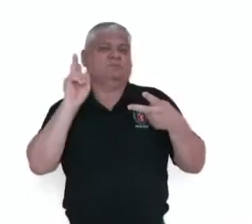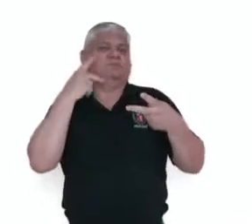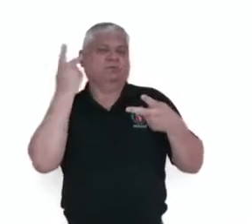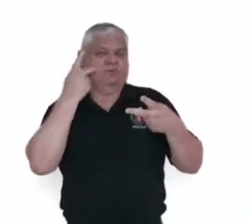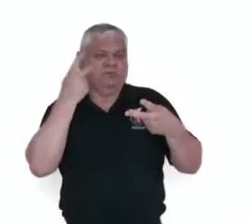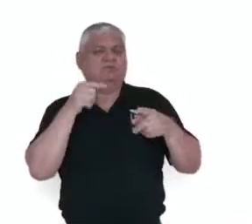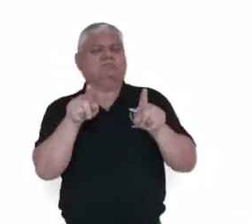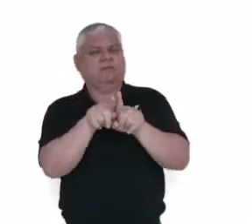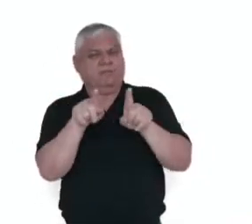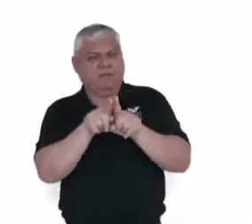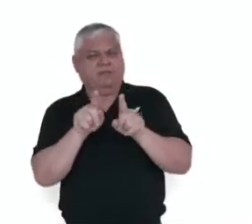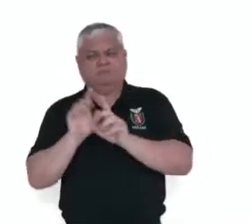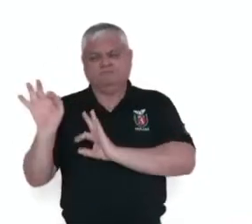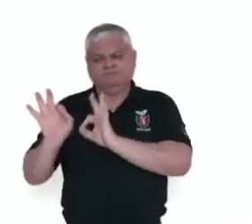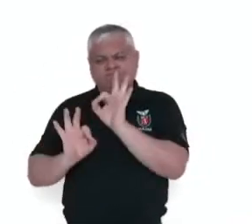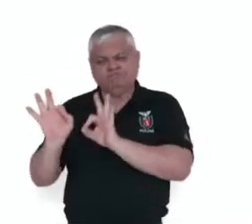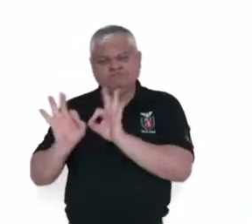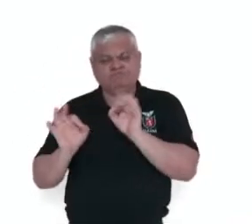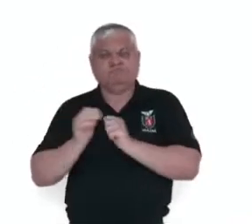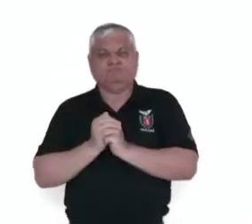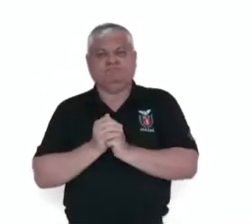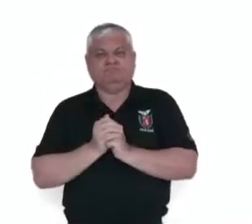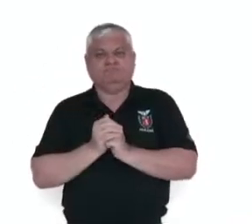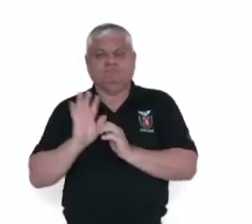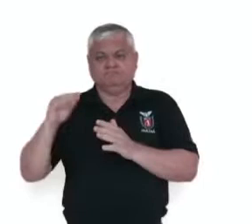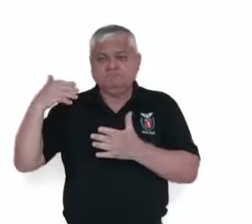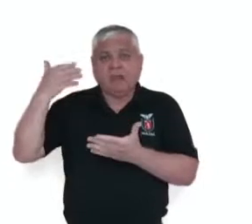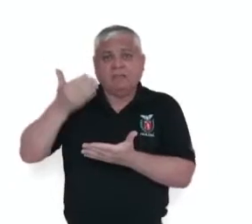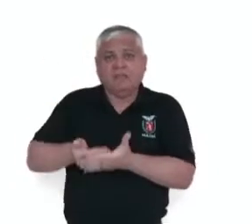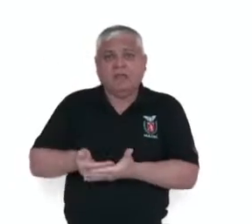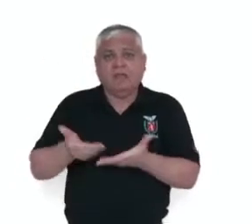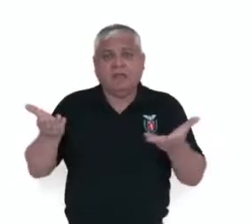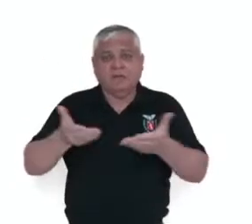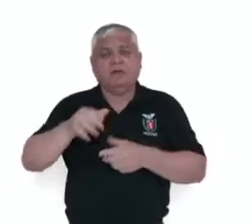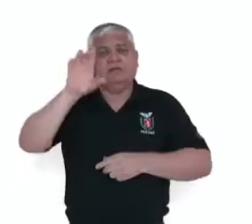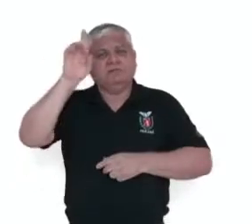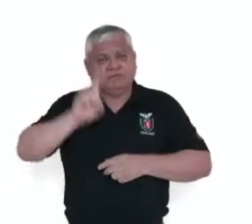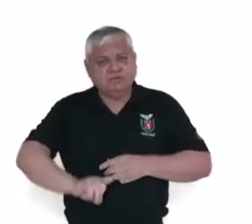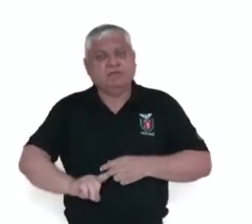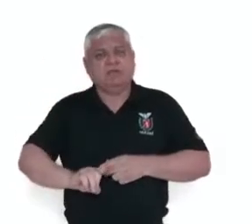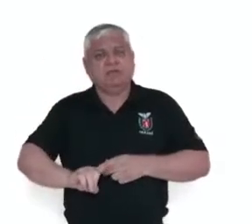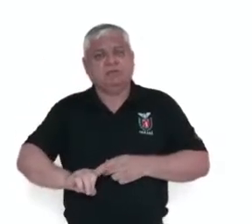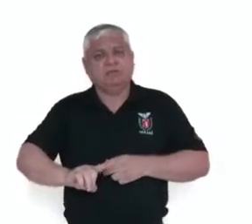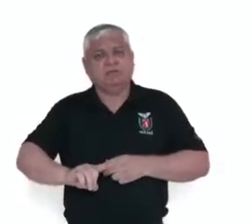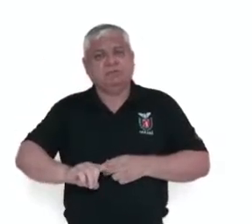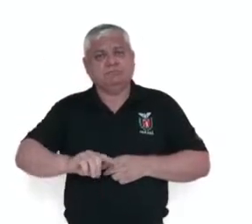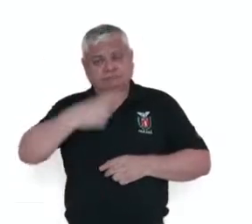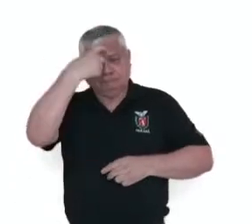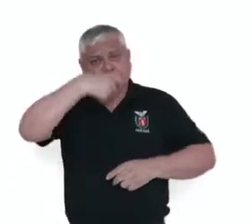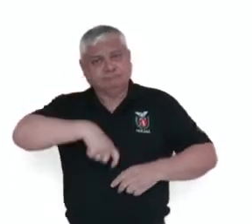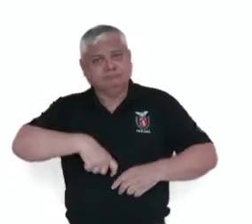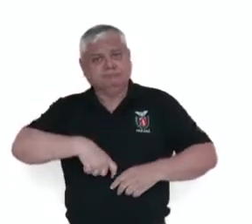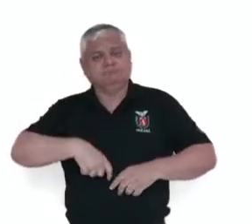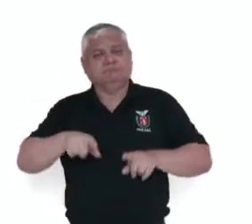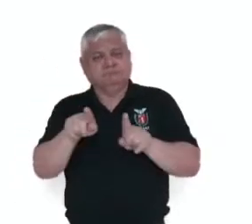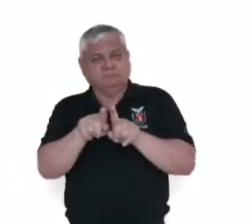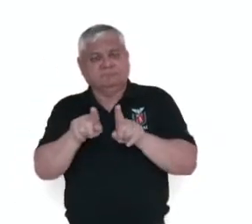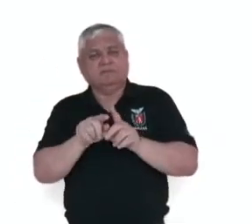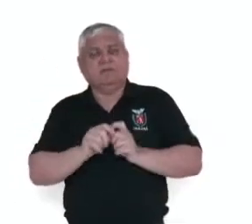também bizarra. Finalmente, ainda hoje, muitos direitos civis, à base da sequência de